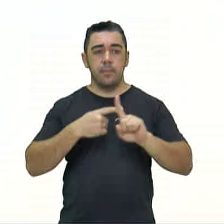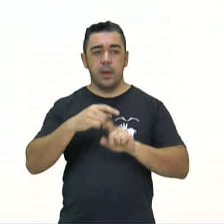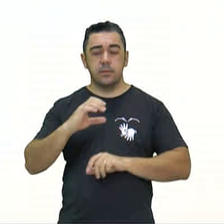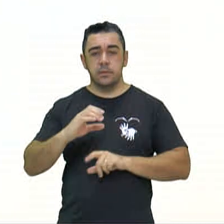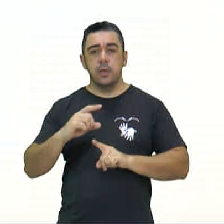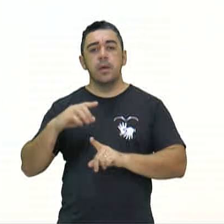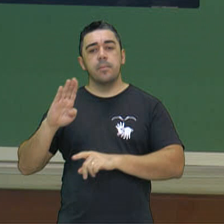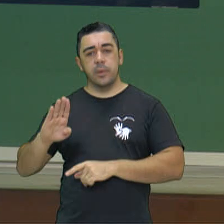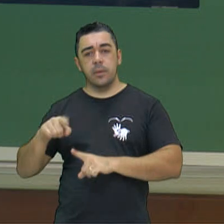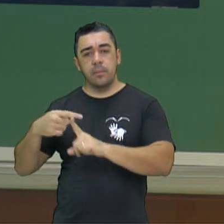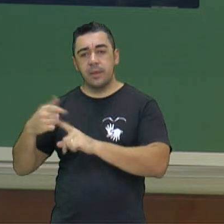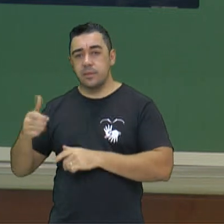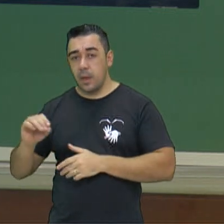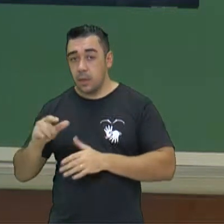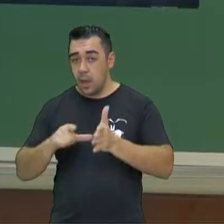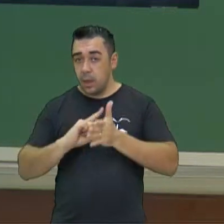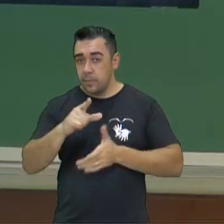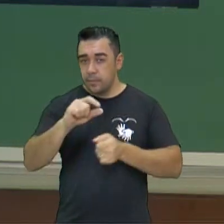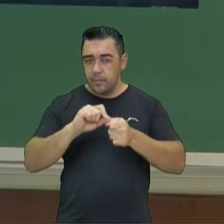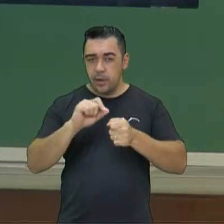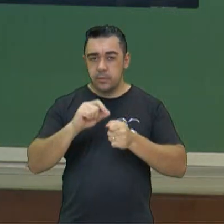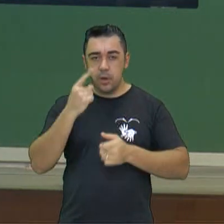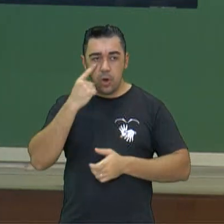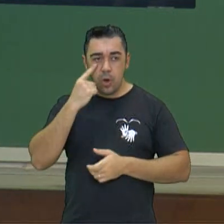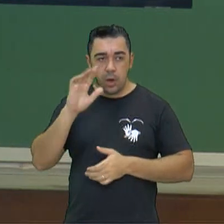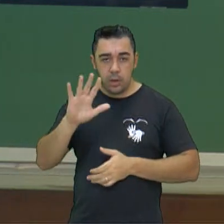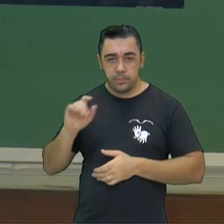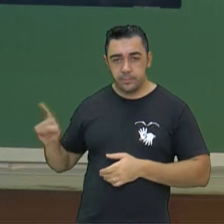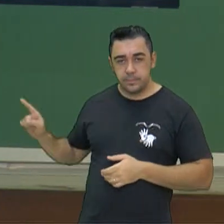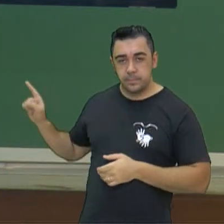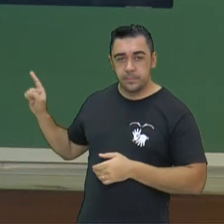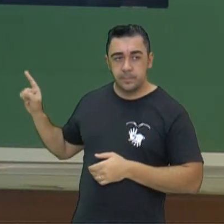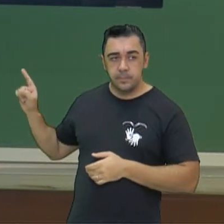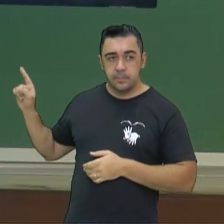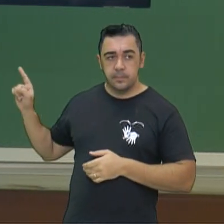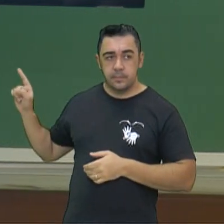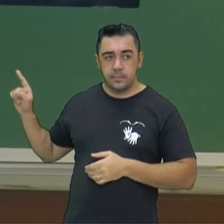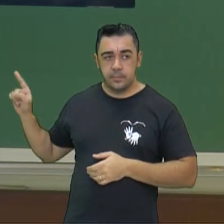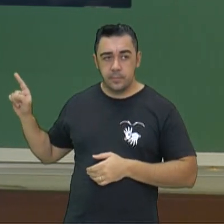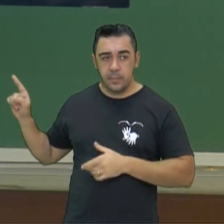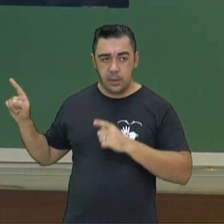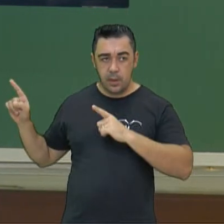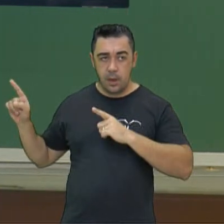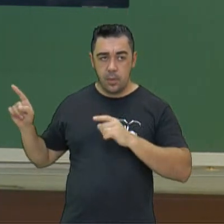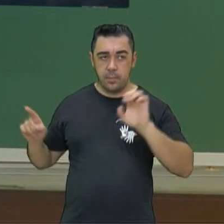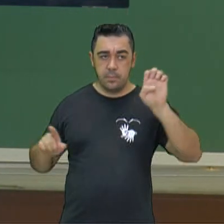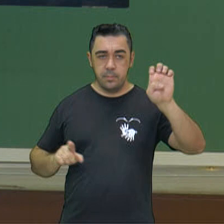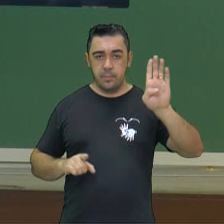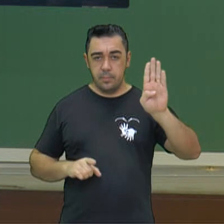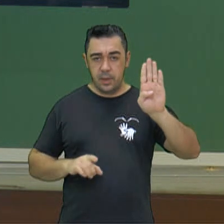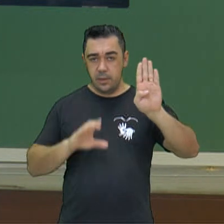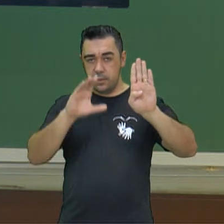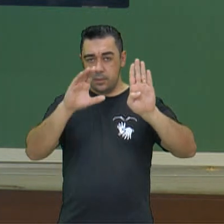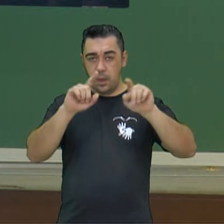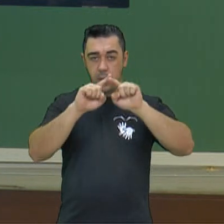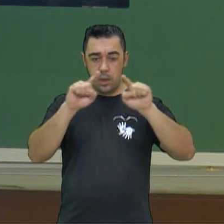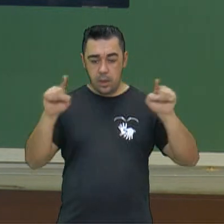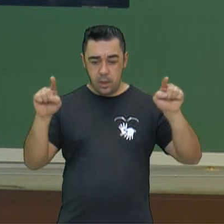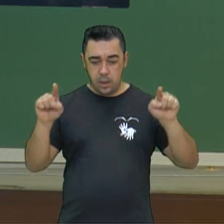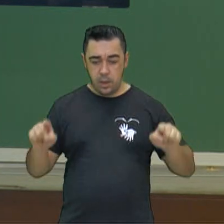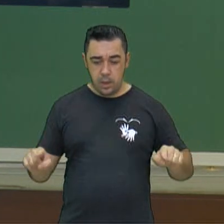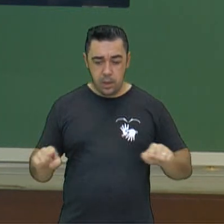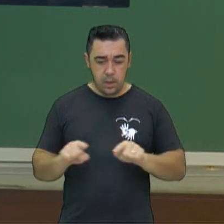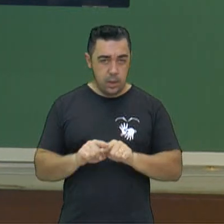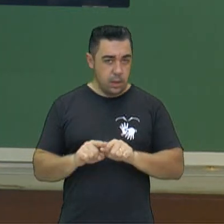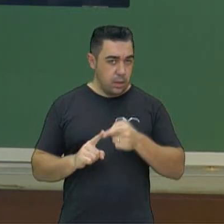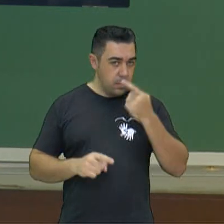mais 10. Antes de vocês resolverem, olhem aqui uma coisa. Eu tenho que um retângulo, né?